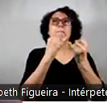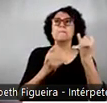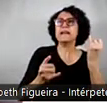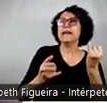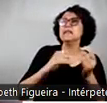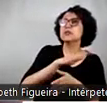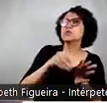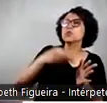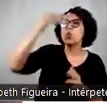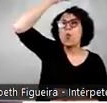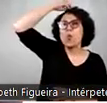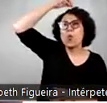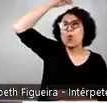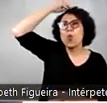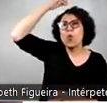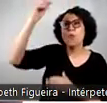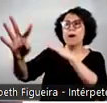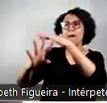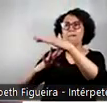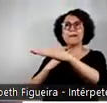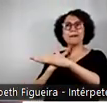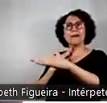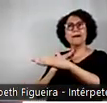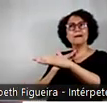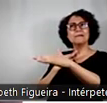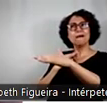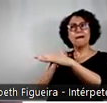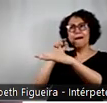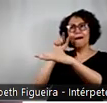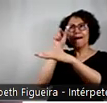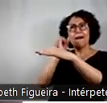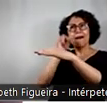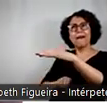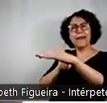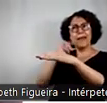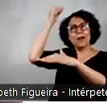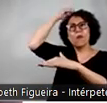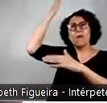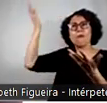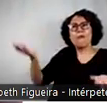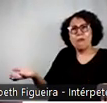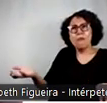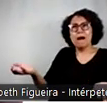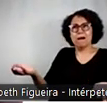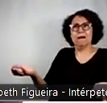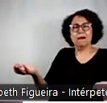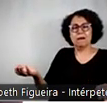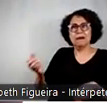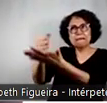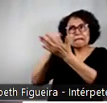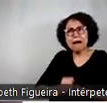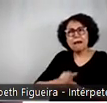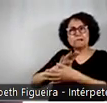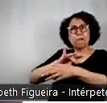problema. E aí a gente tem que pensar, né, a migração, né, como um olhar de composição, né, saindo dessa